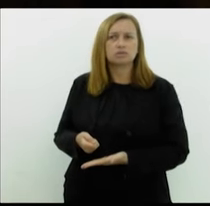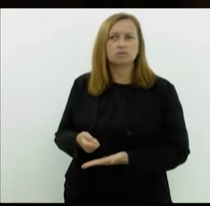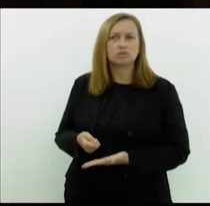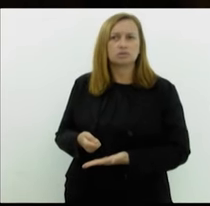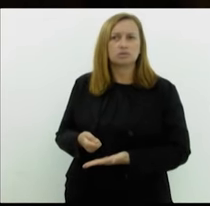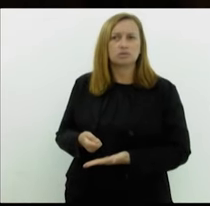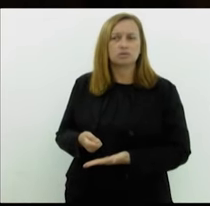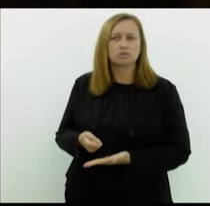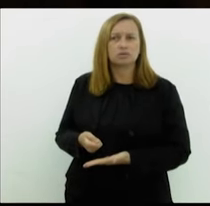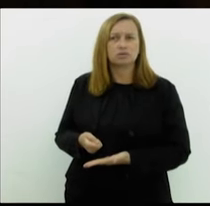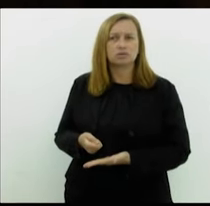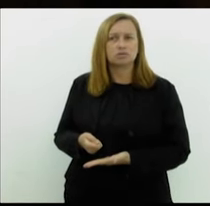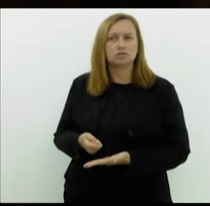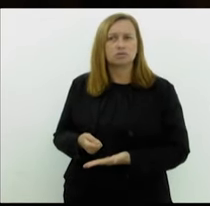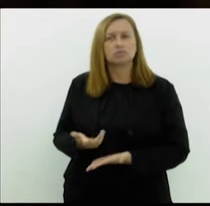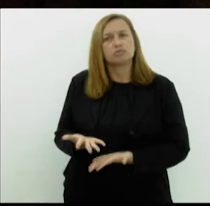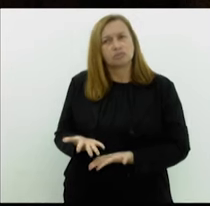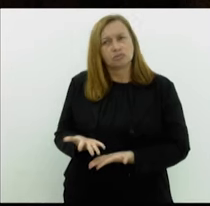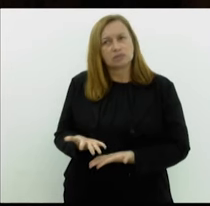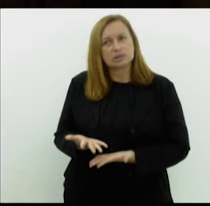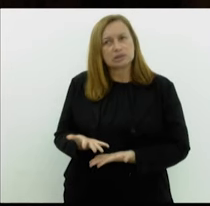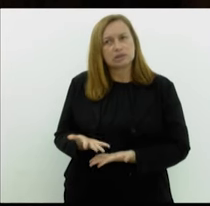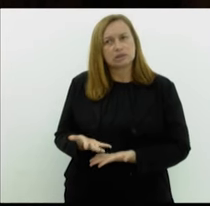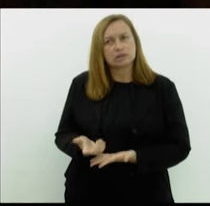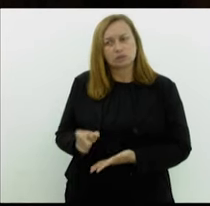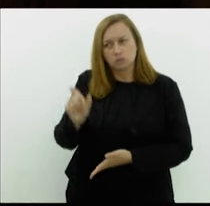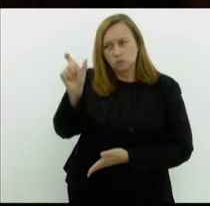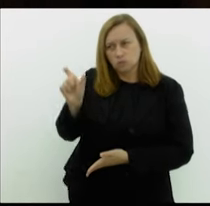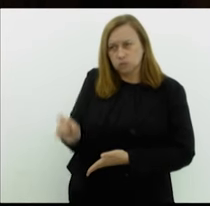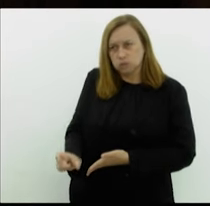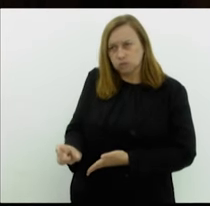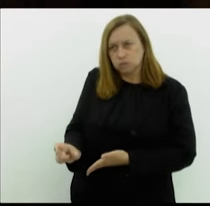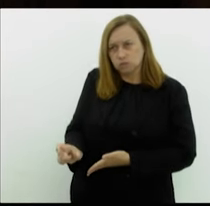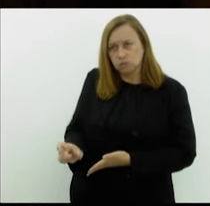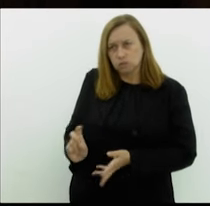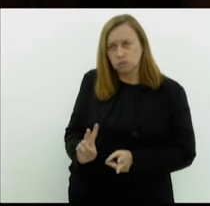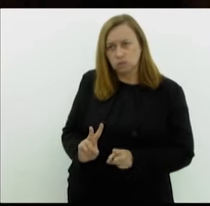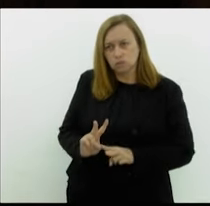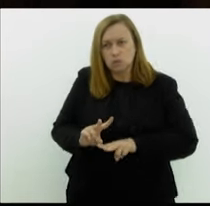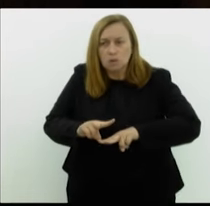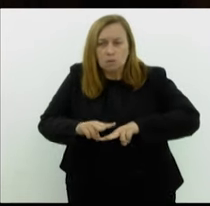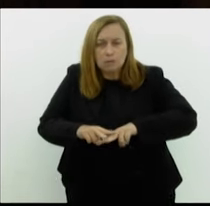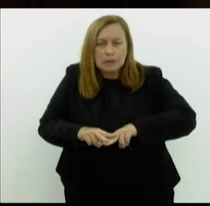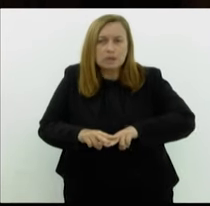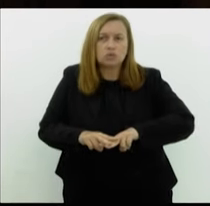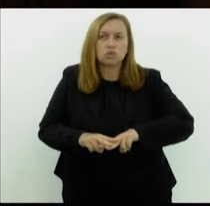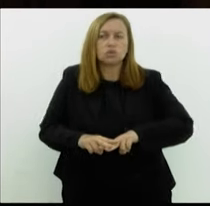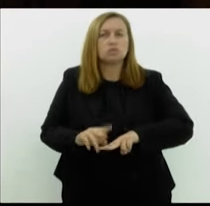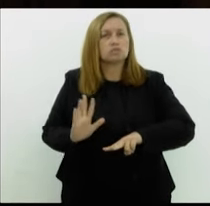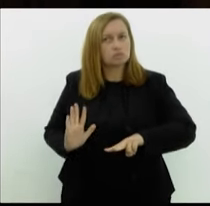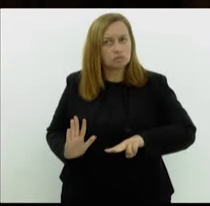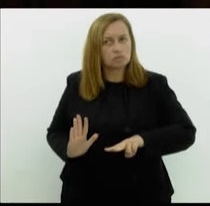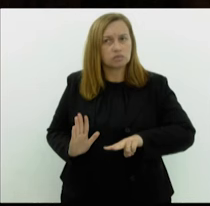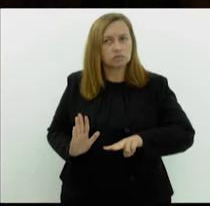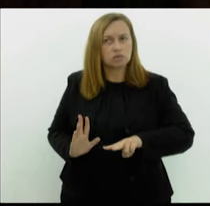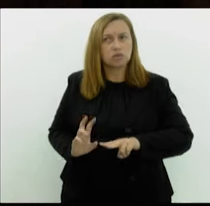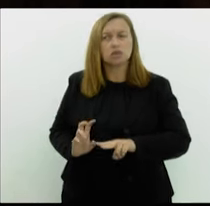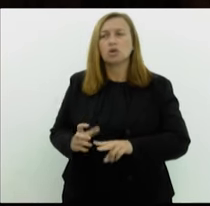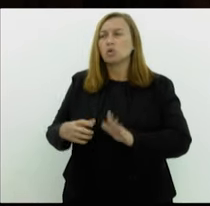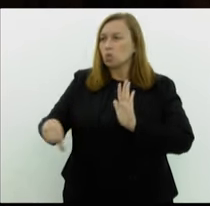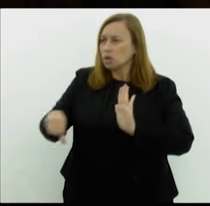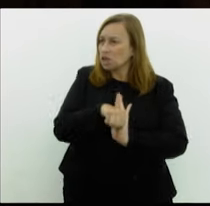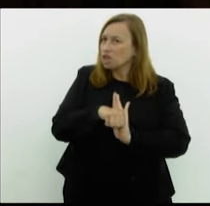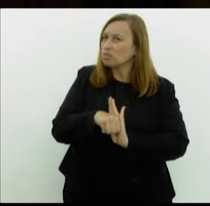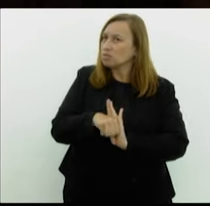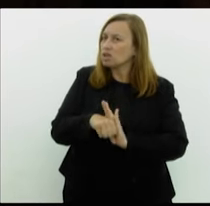por ocasião em que o indivíduo esteja privado da sua liberdade, pagando por um crime que